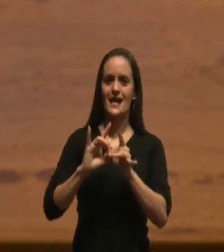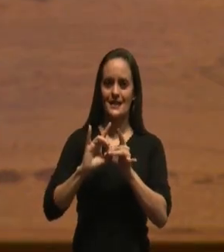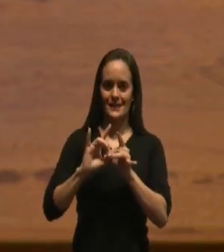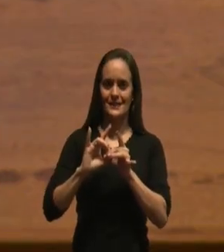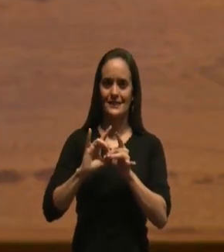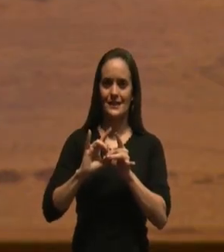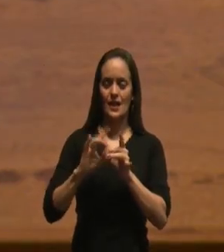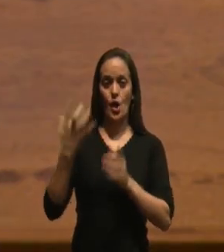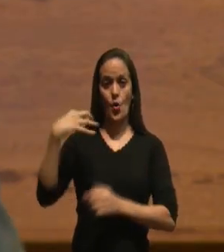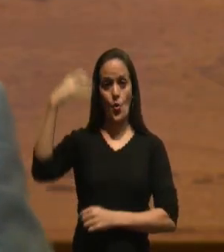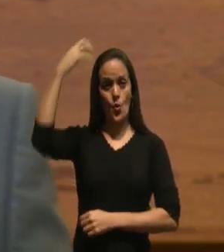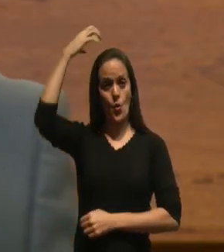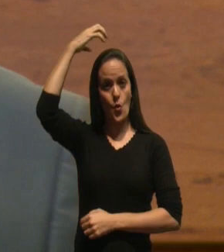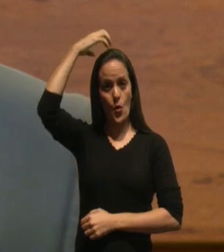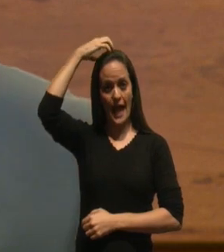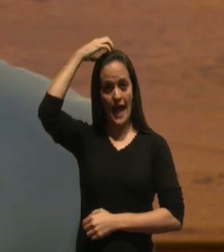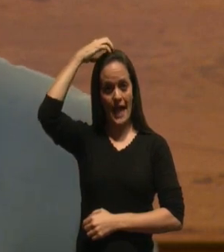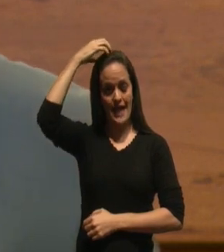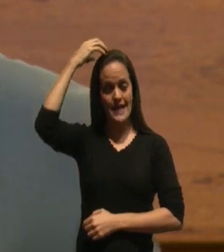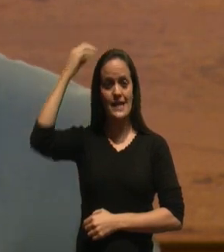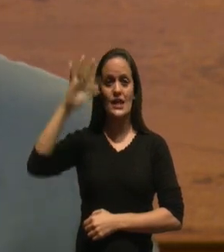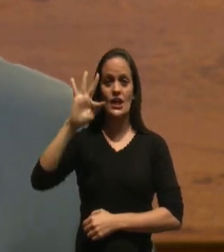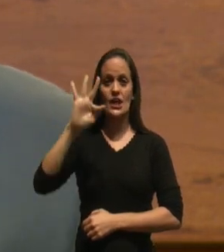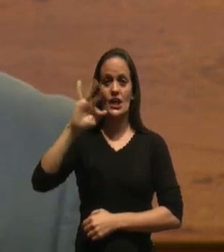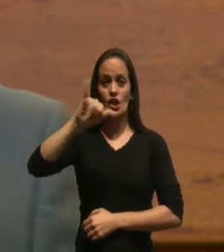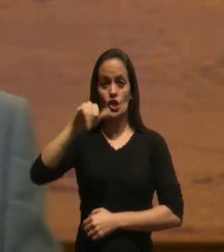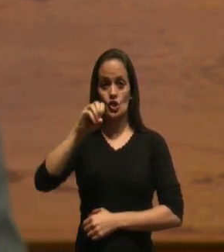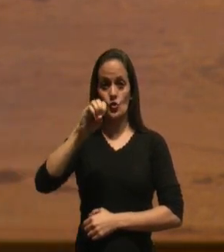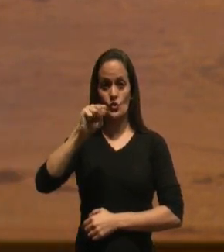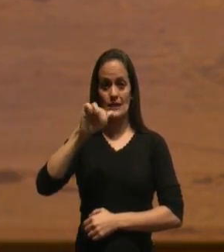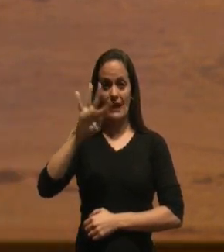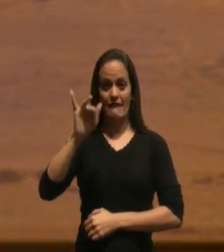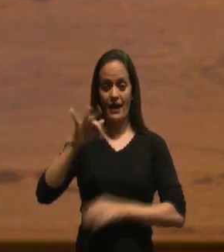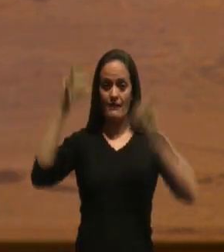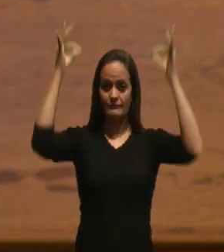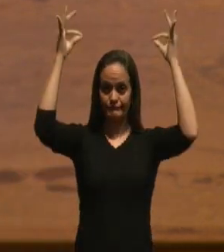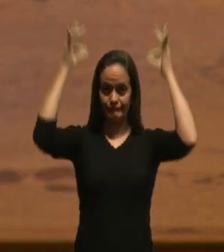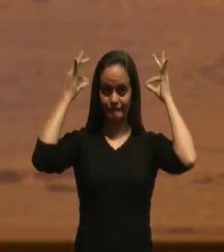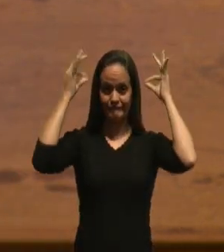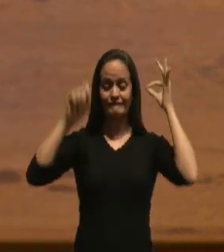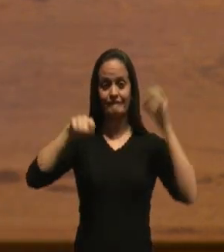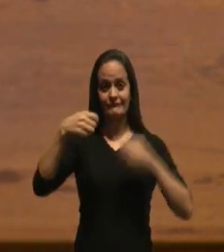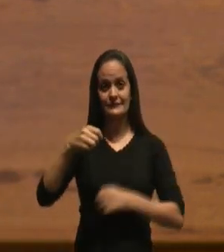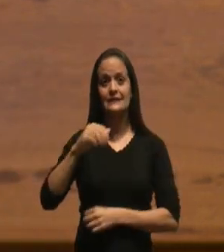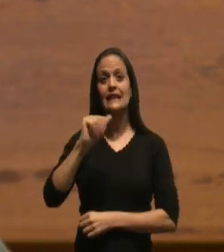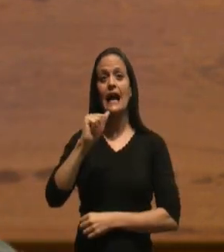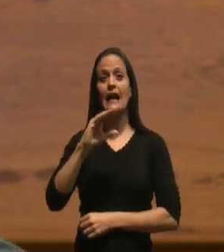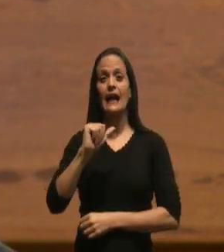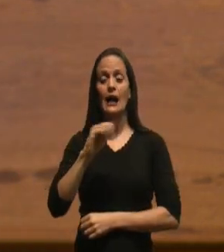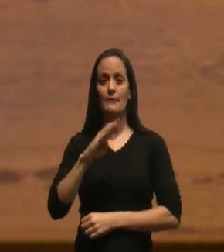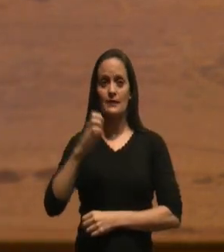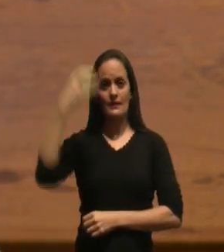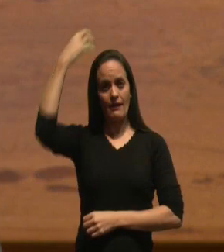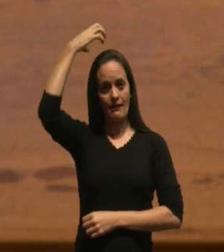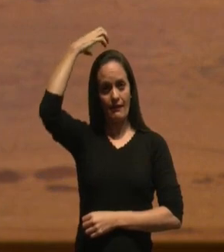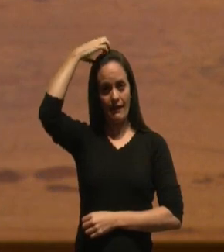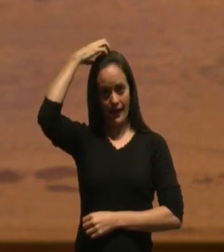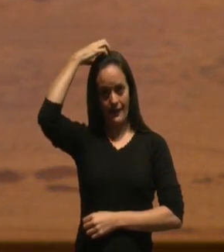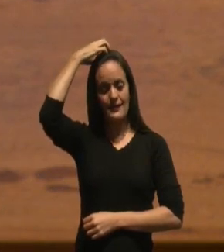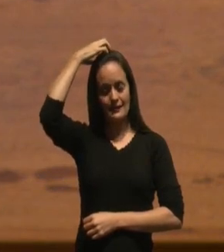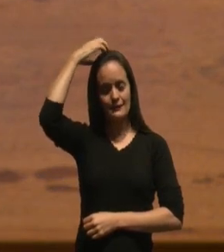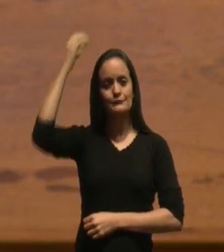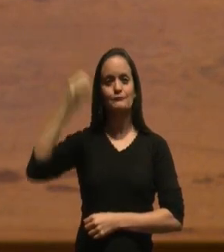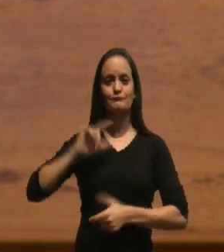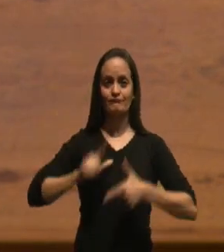o rei Josafá e o rei Acabe. Isto está lá no segundo livro das Crônicas, no capítulo